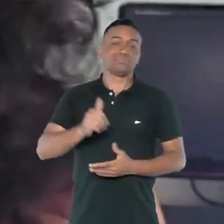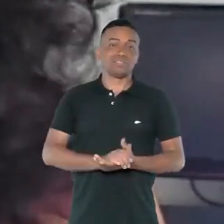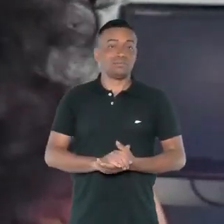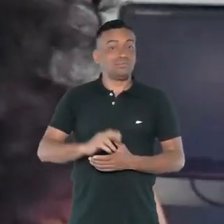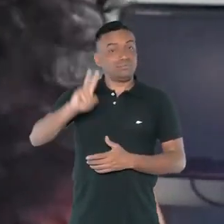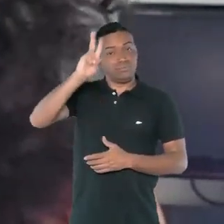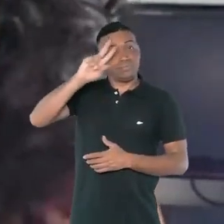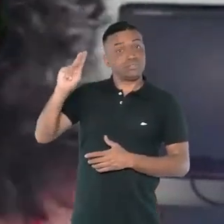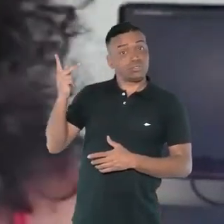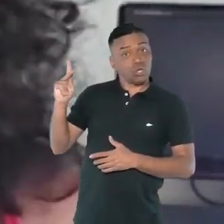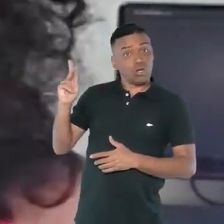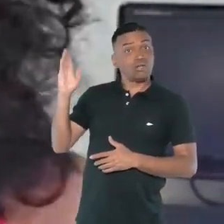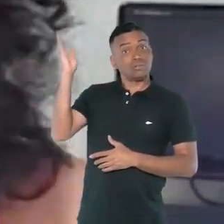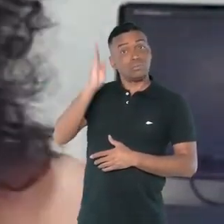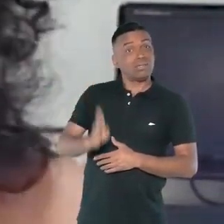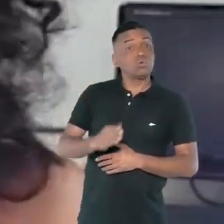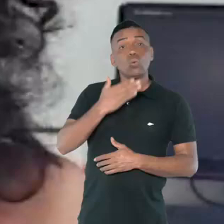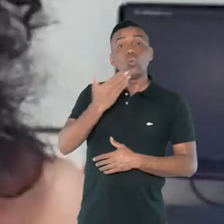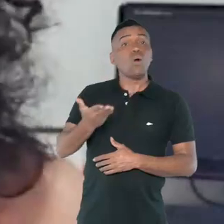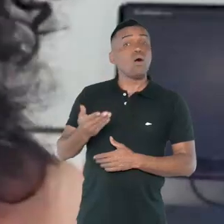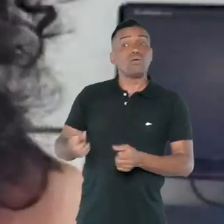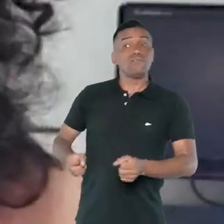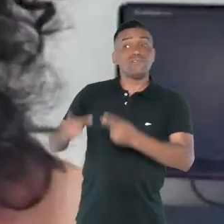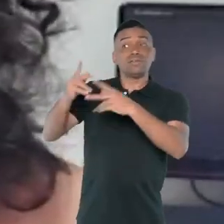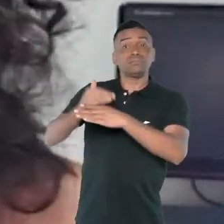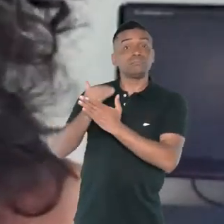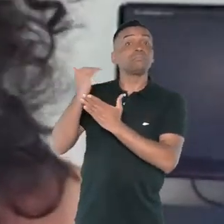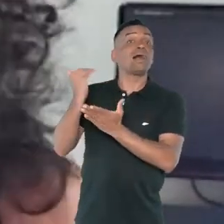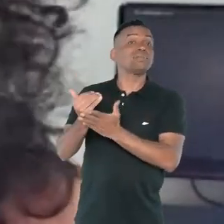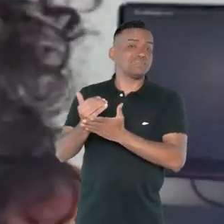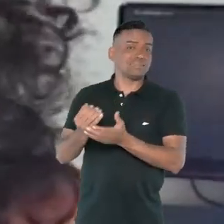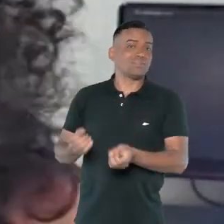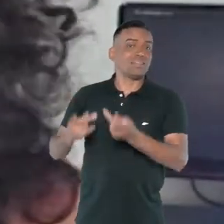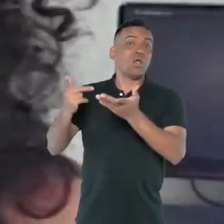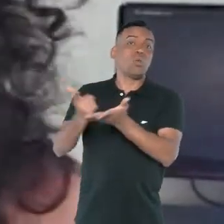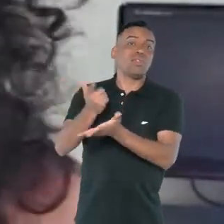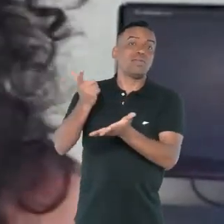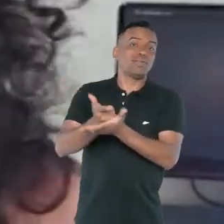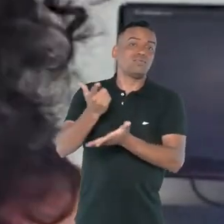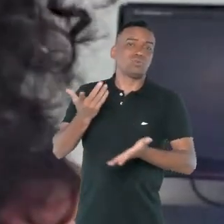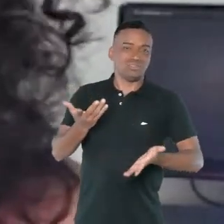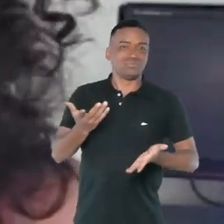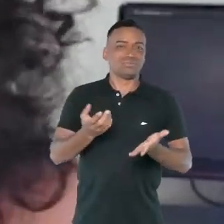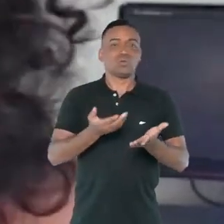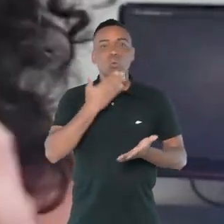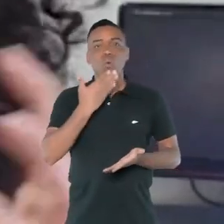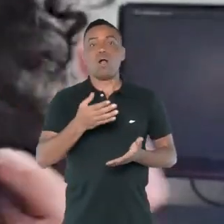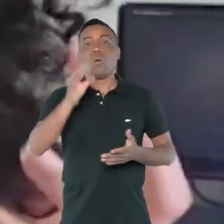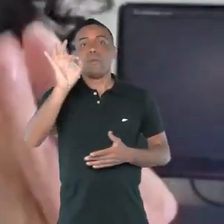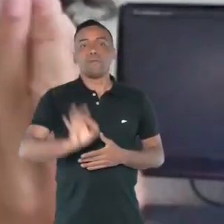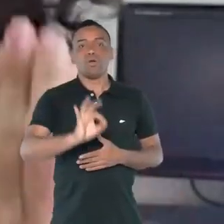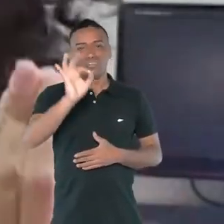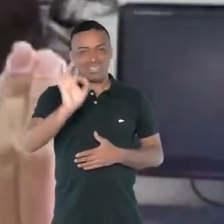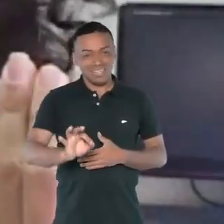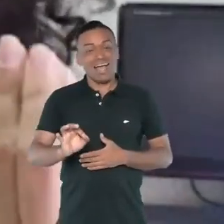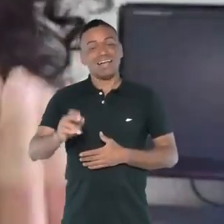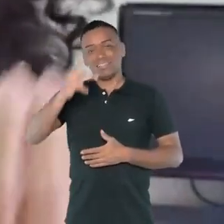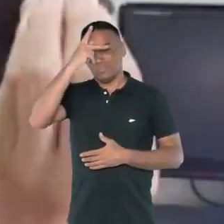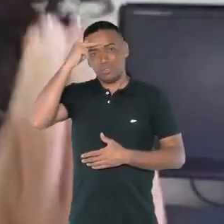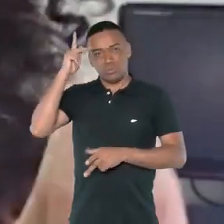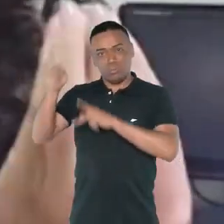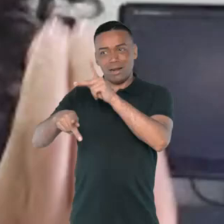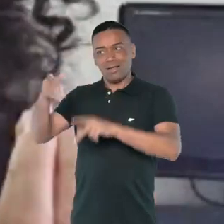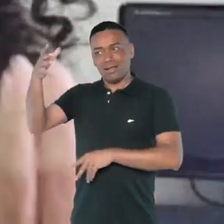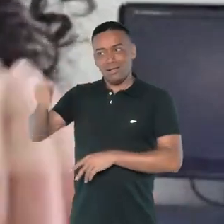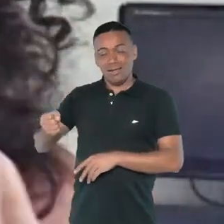país, que são as pessoas brancas. Se a gente olha as grandes editoras no Brasil, quem são os mais vendidos? Quem são ou quantidade